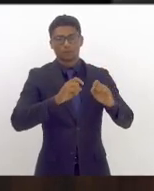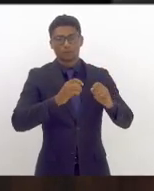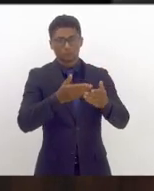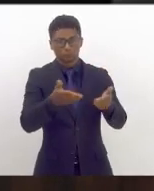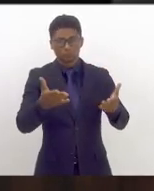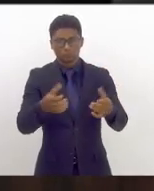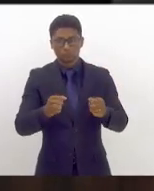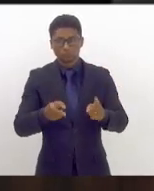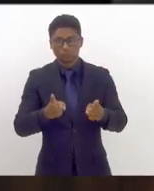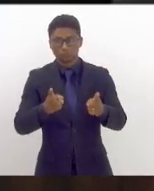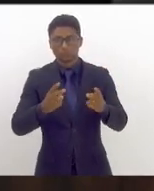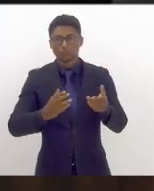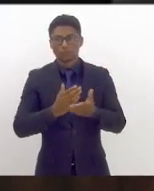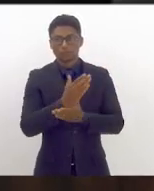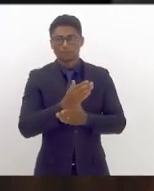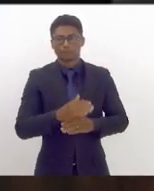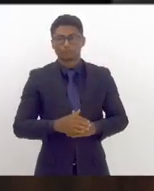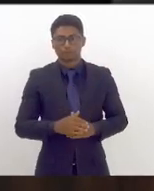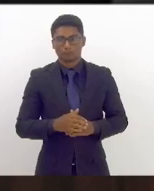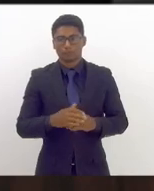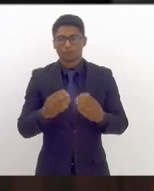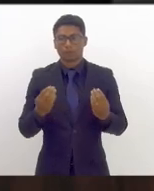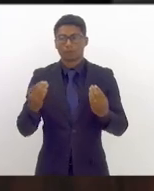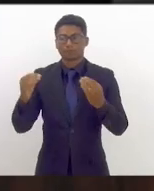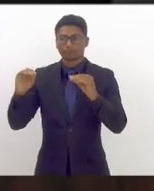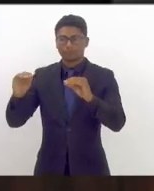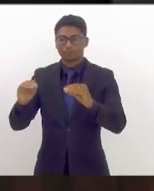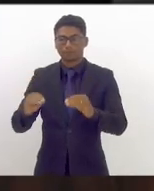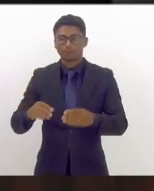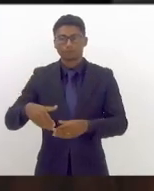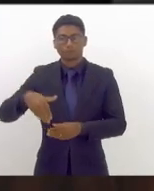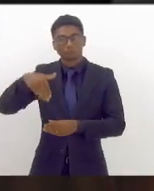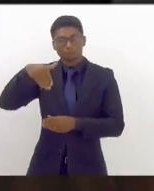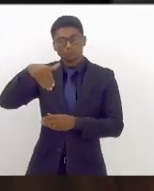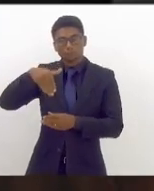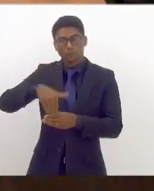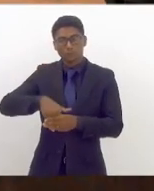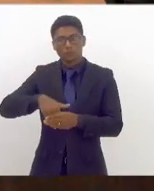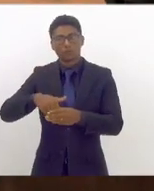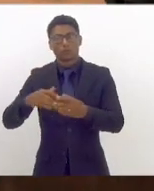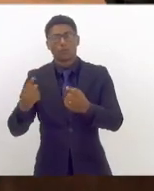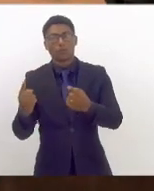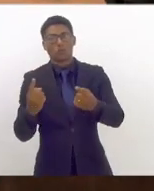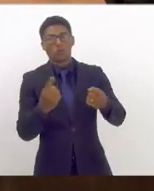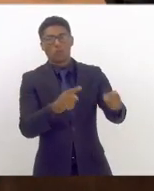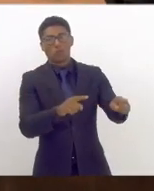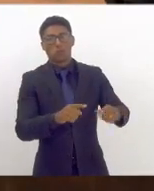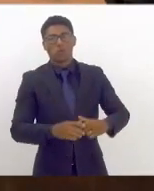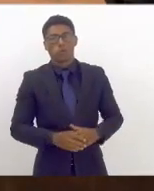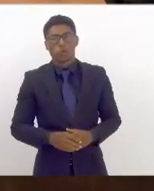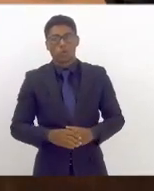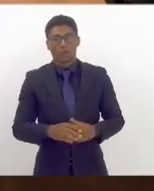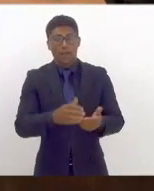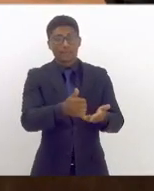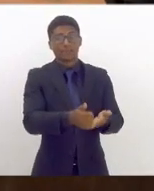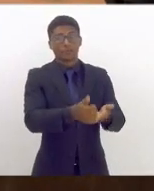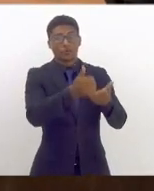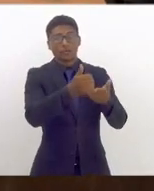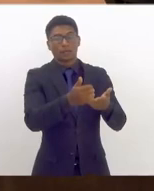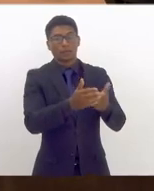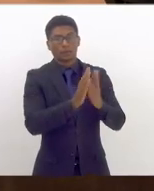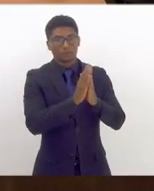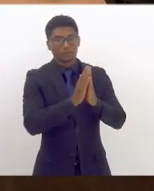Como estão aprovado vai à promulgação com voto contrário atenção assessoria da